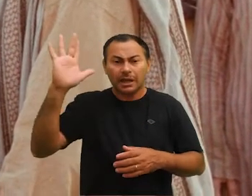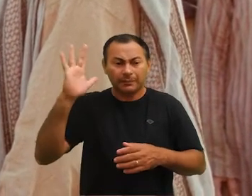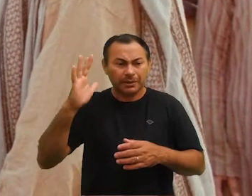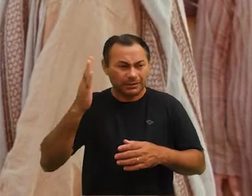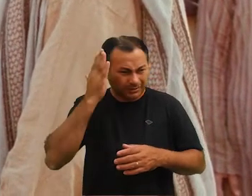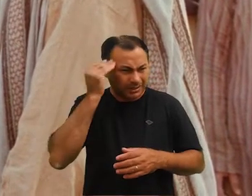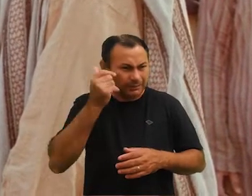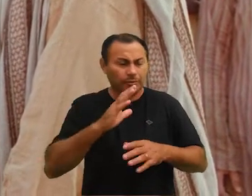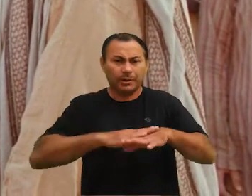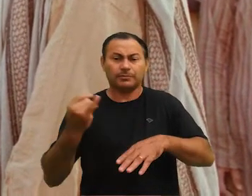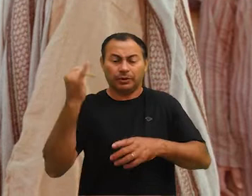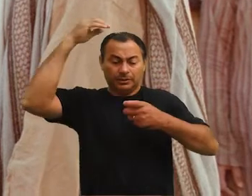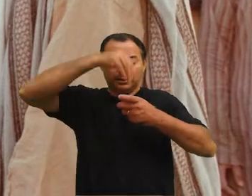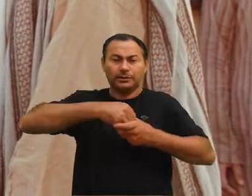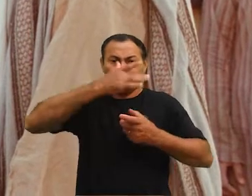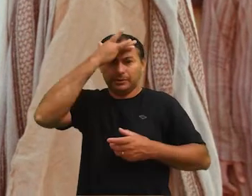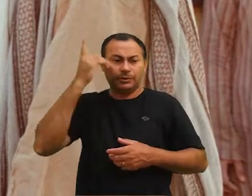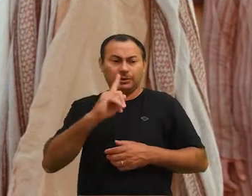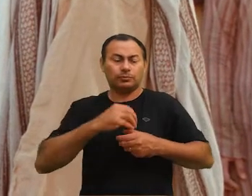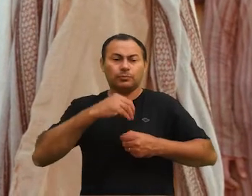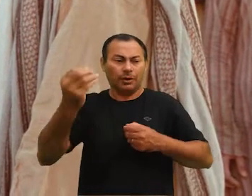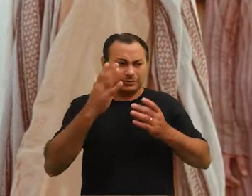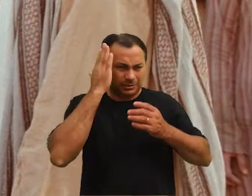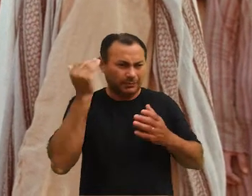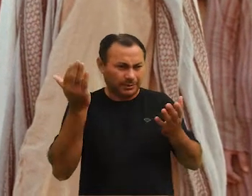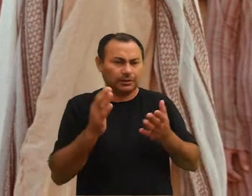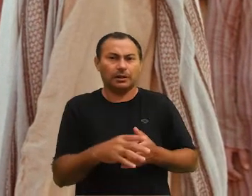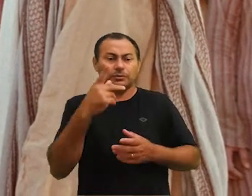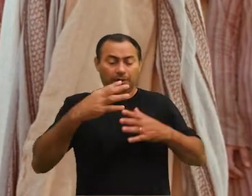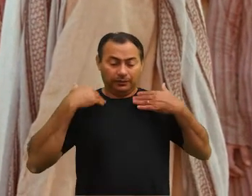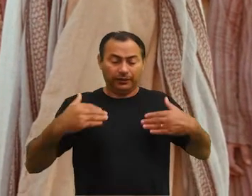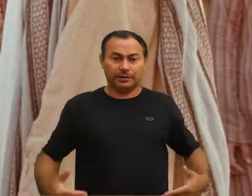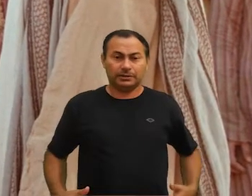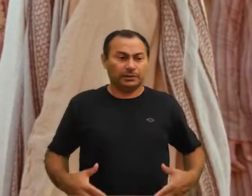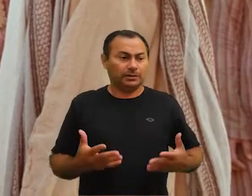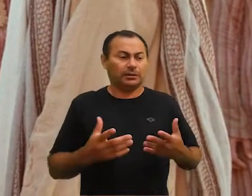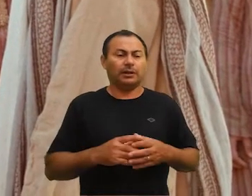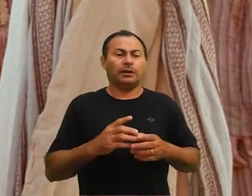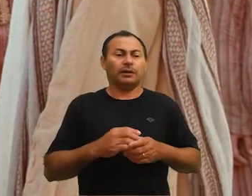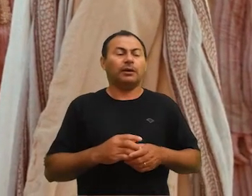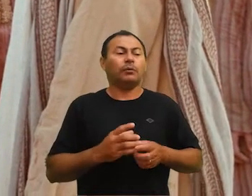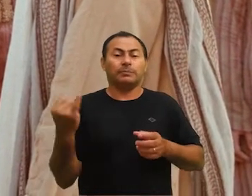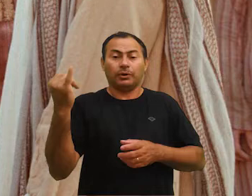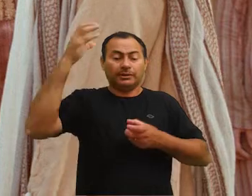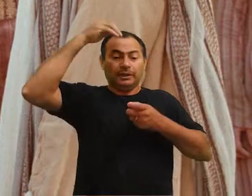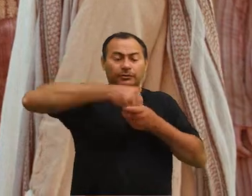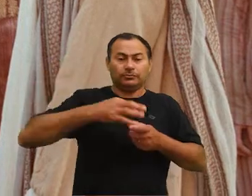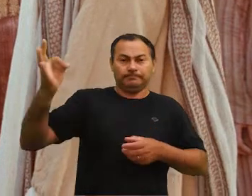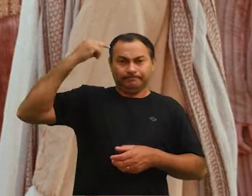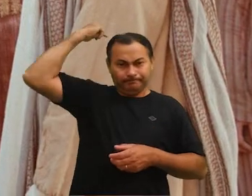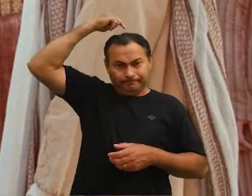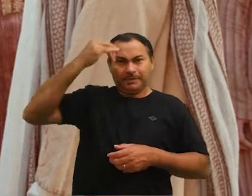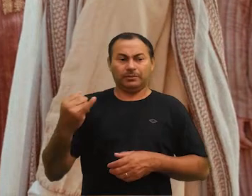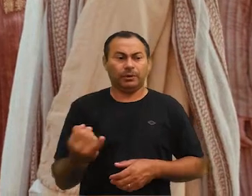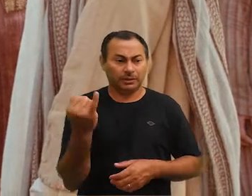sabem que o mais importante é o interior do homem e não o seu exterior, a sua parte física. É o interior, o espiritual